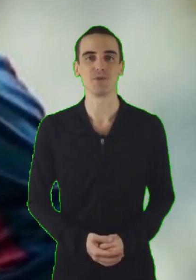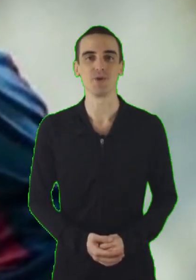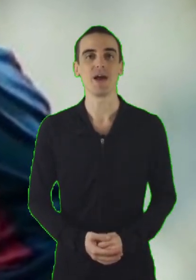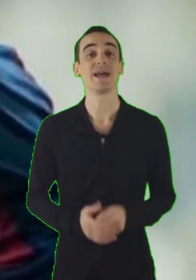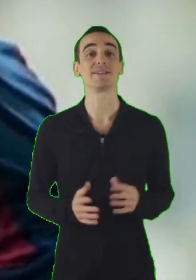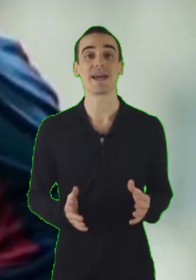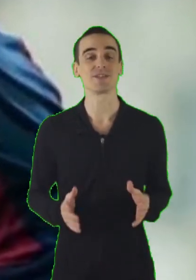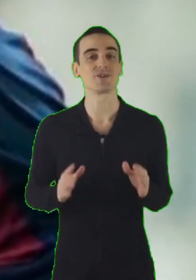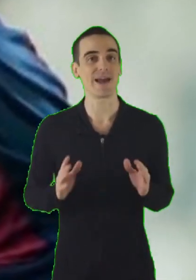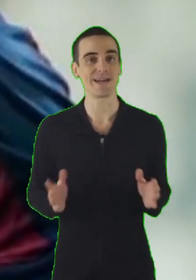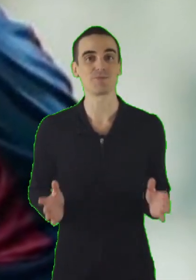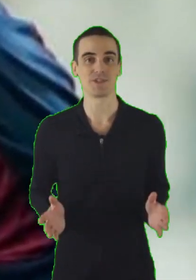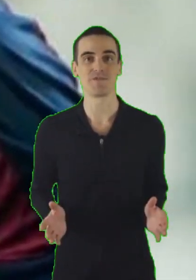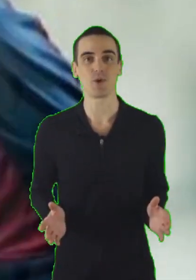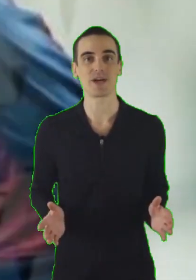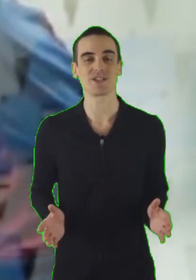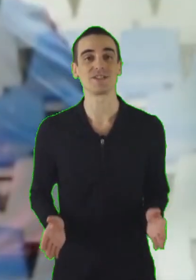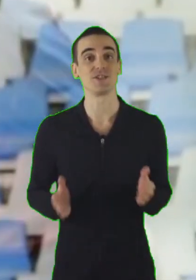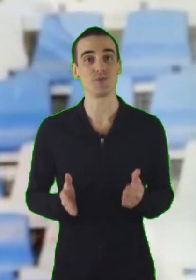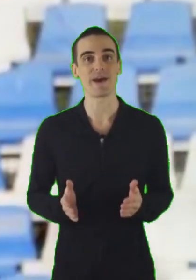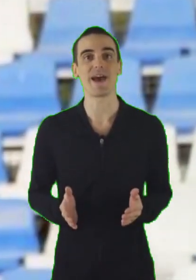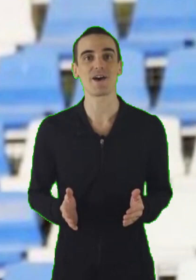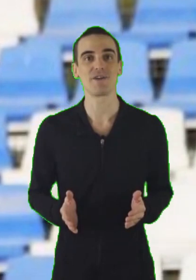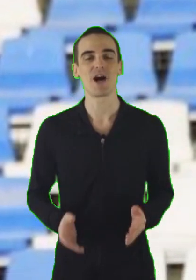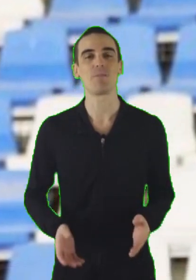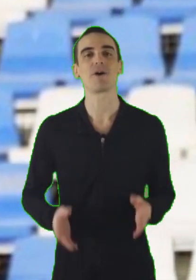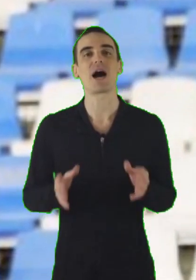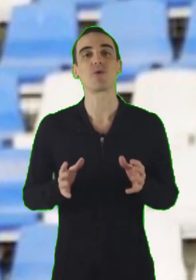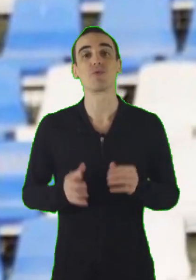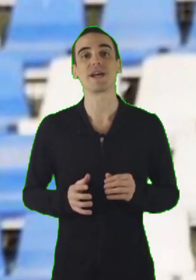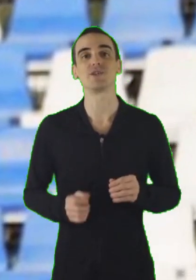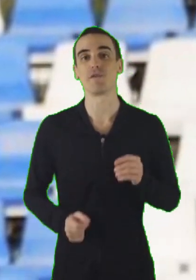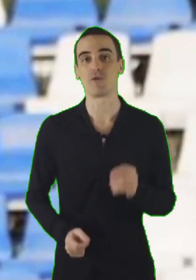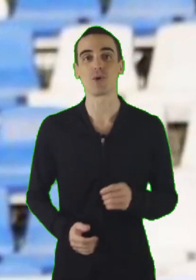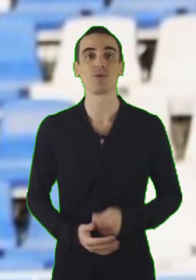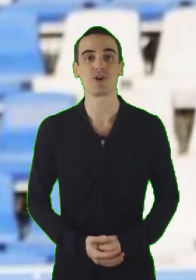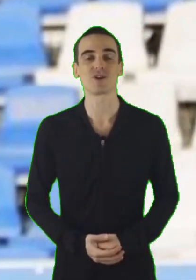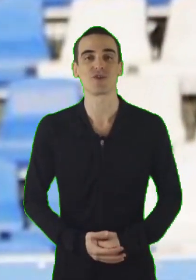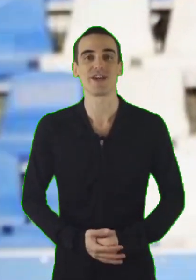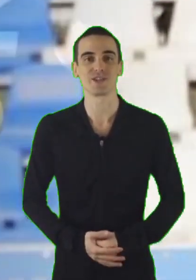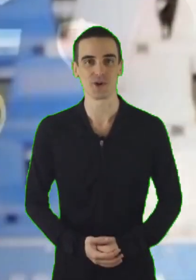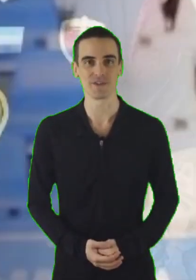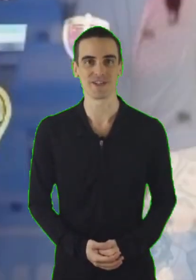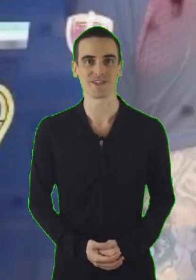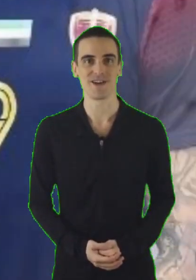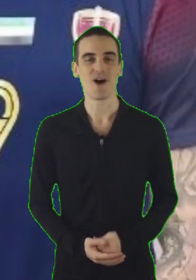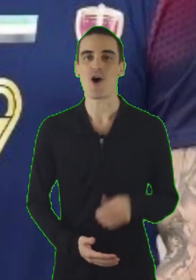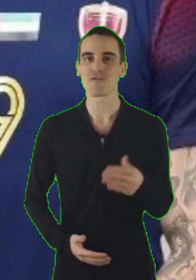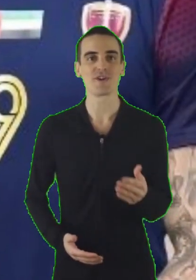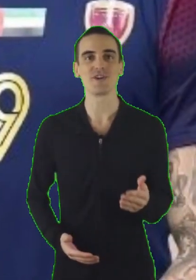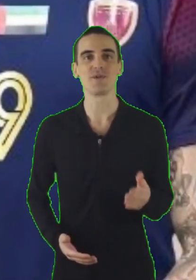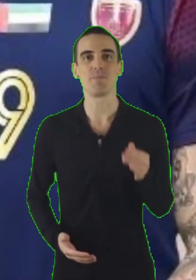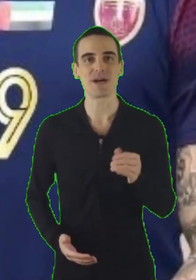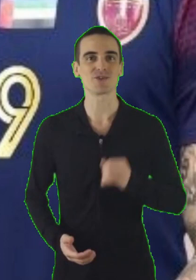mas ainda não há definição sobre um acordo final o Cruzeiro demonstra interesse em contar com João Pedro e está buscando acertar os detalhes para